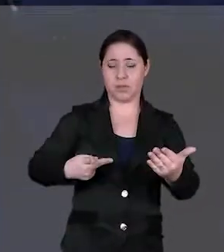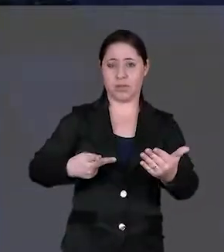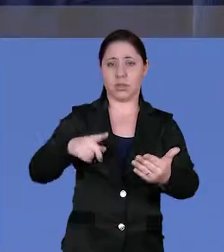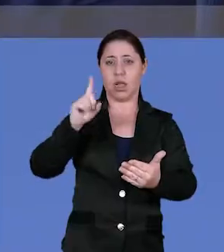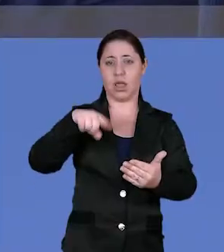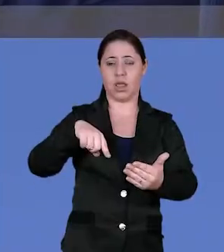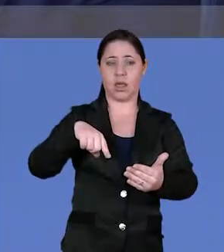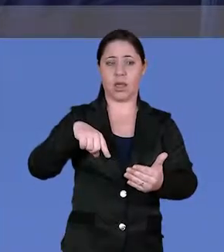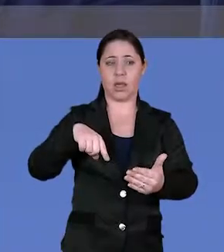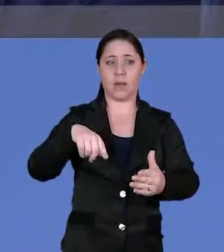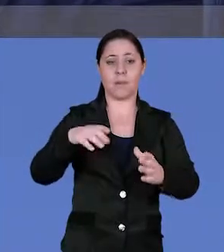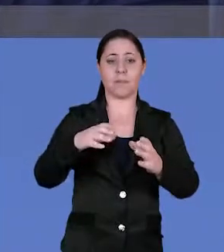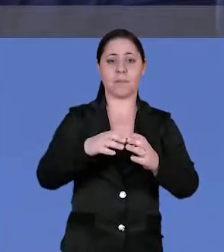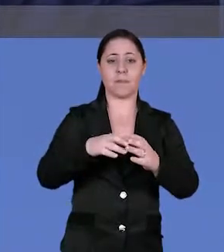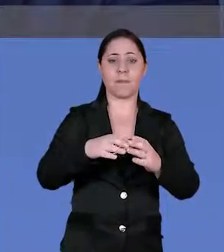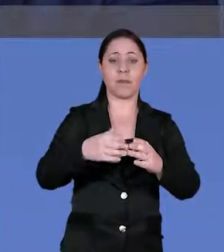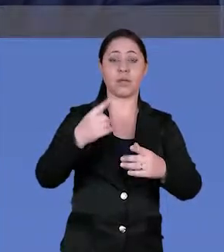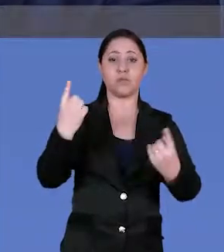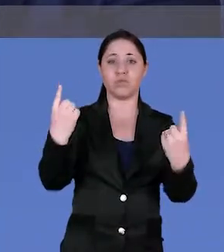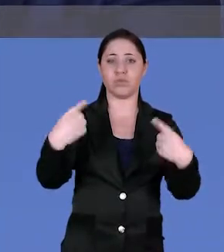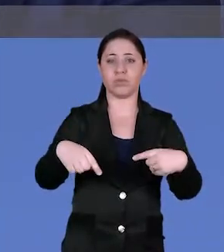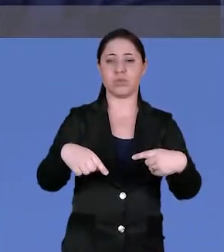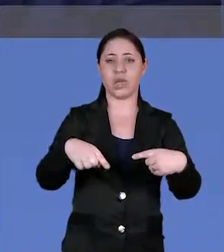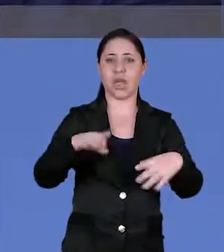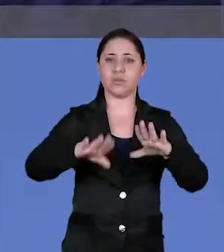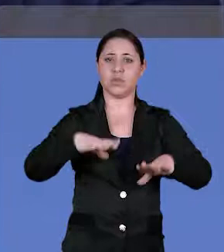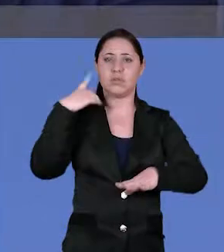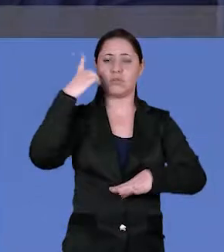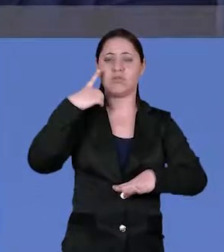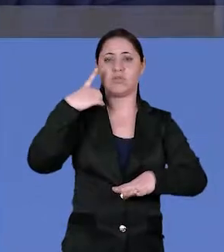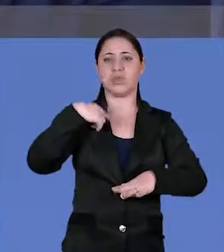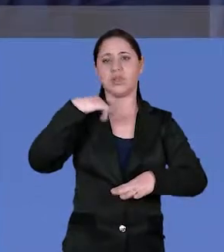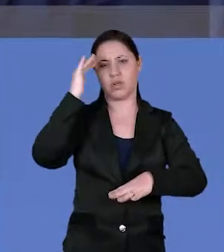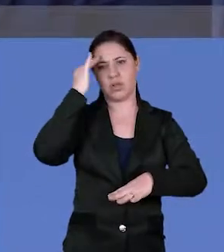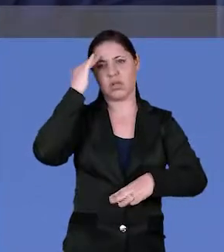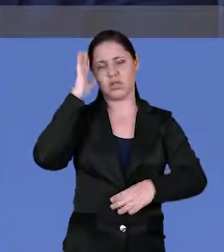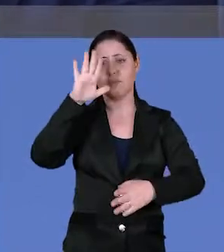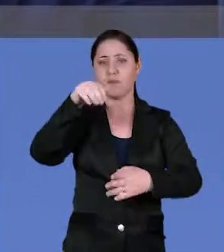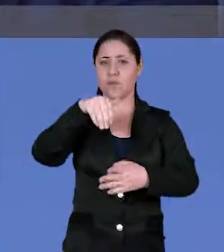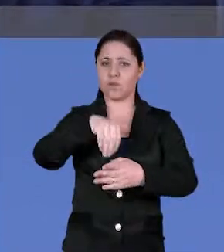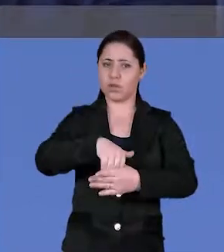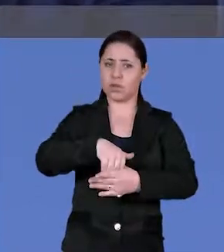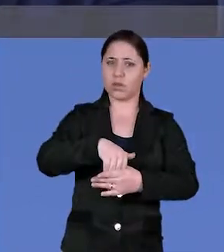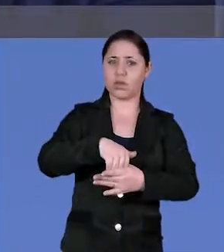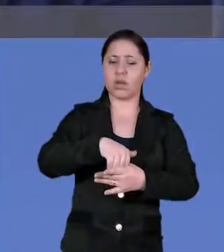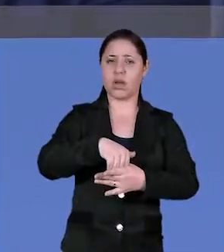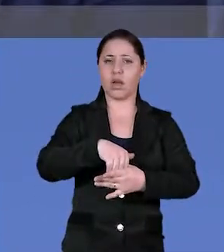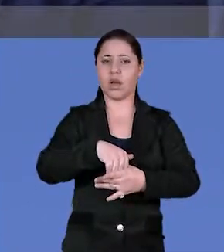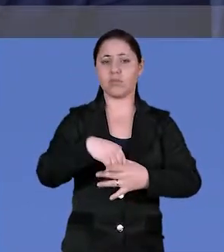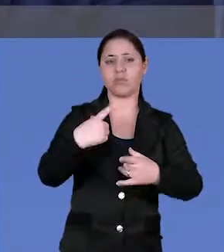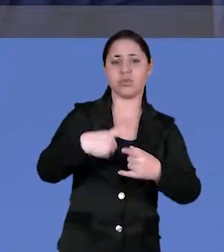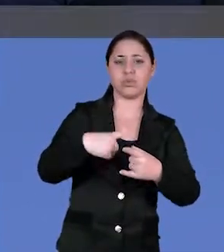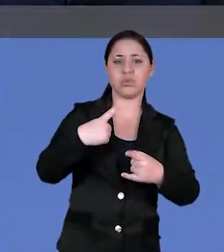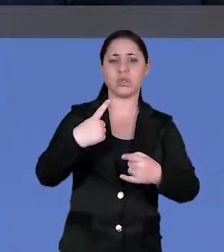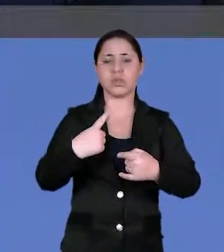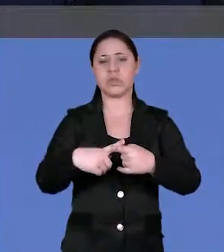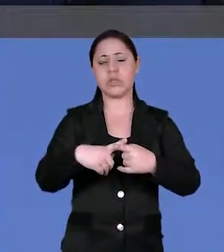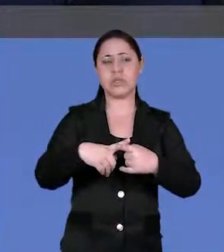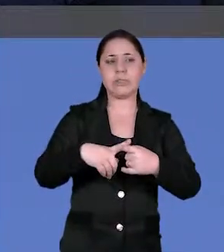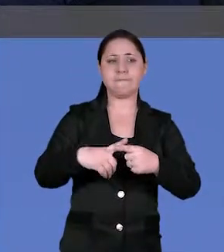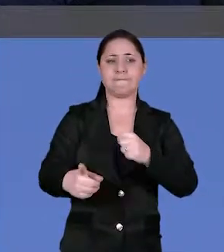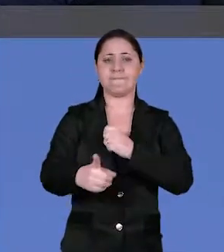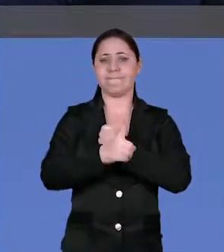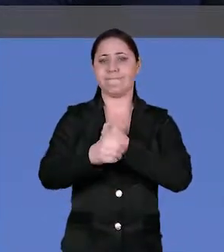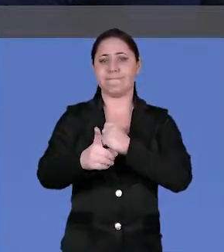discussão, e aí se passar o parecer que é pela maioria contrário, mas às vezes o parlamento ali, ele entende que